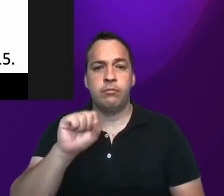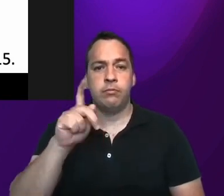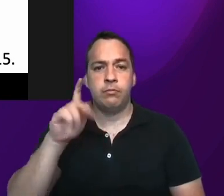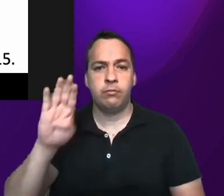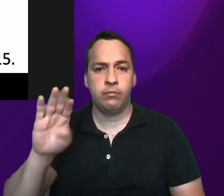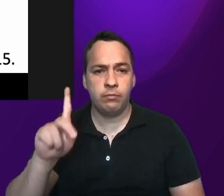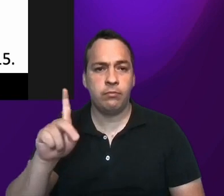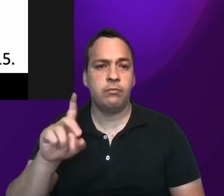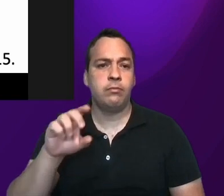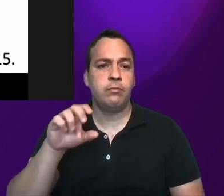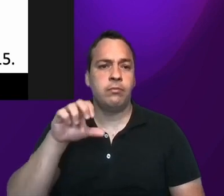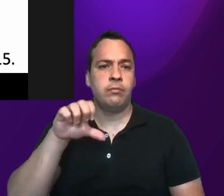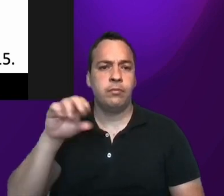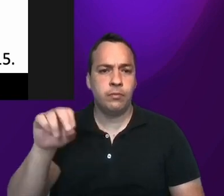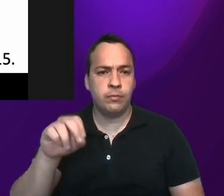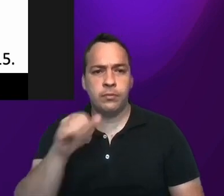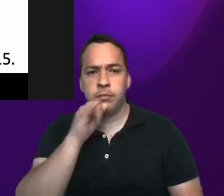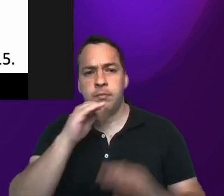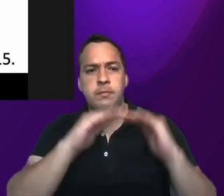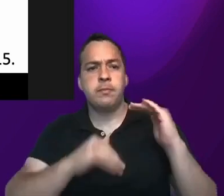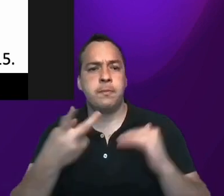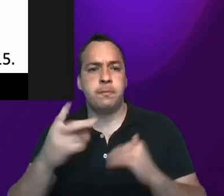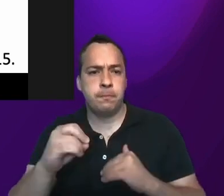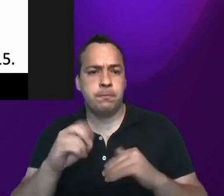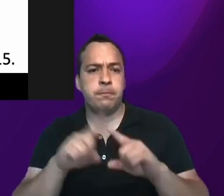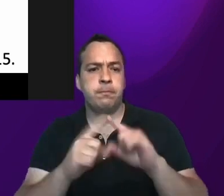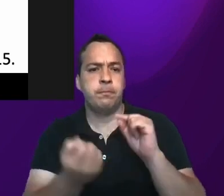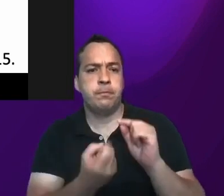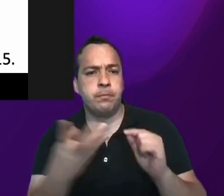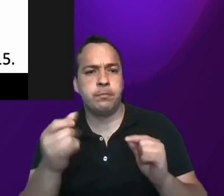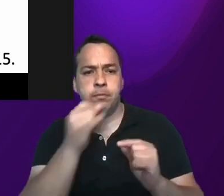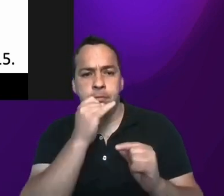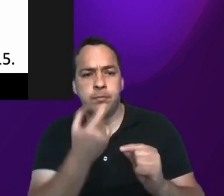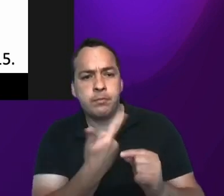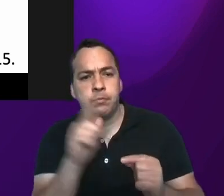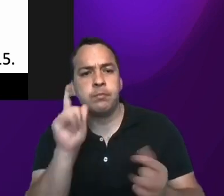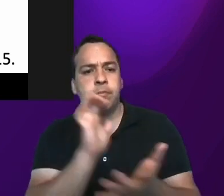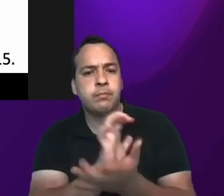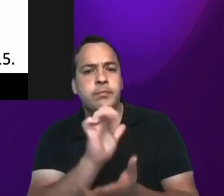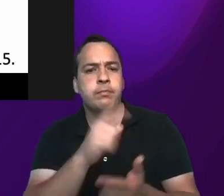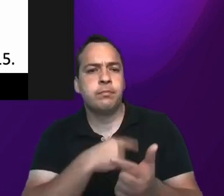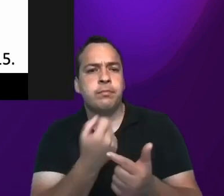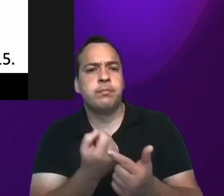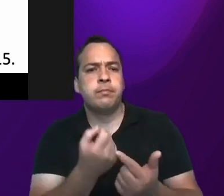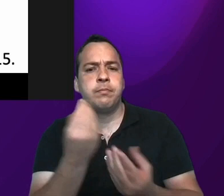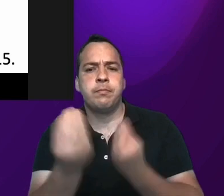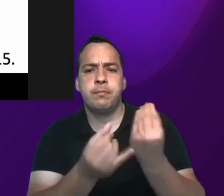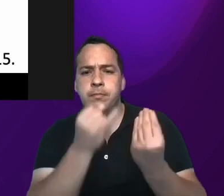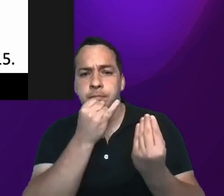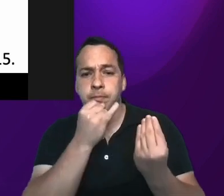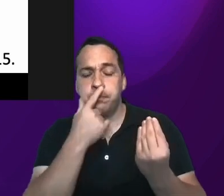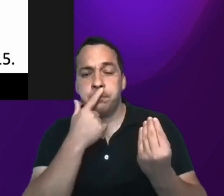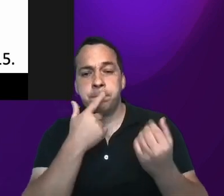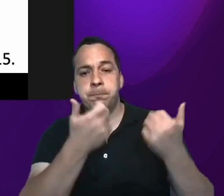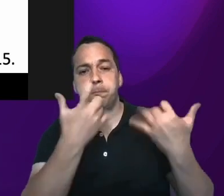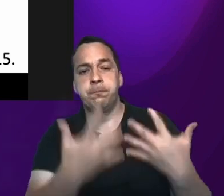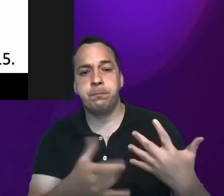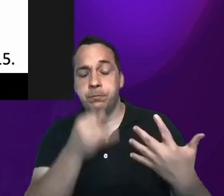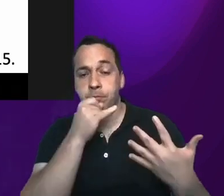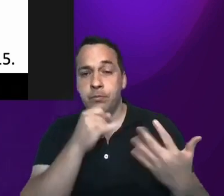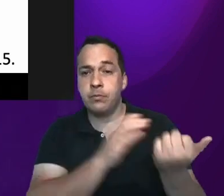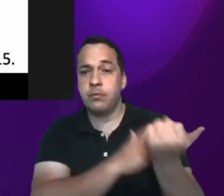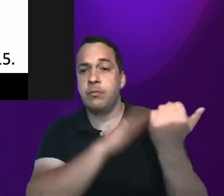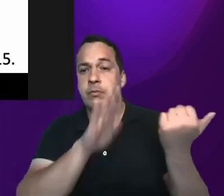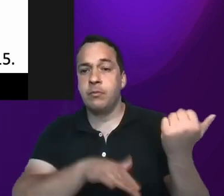que 20 ou 30 milímetros de mercúrio, e algumas outras definições falam que essa queda da pressão tem que ser